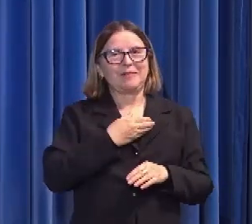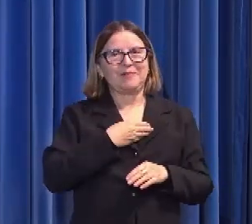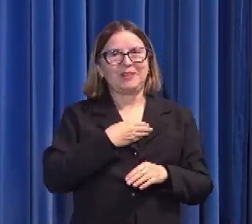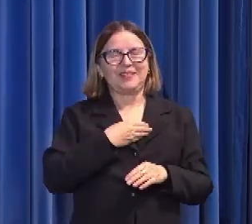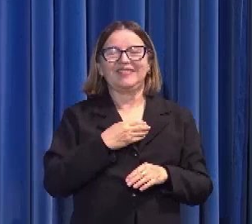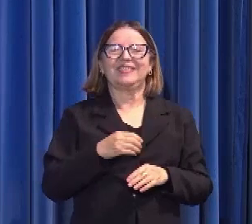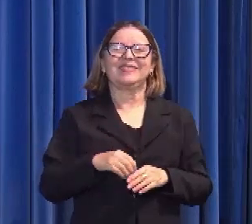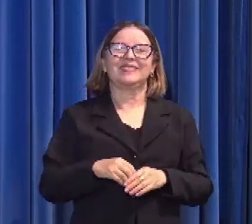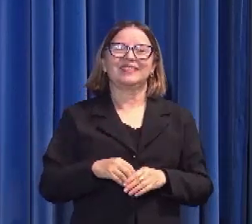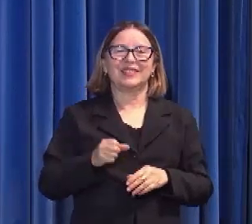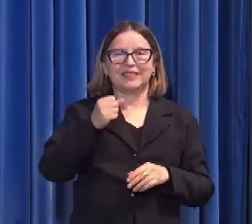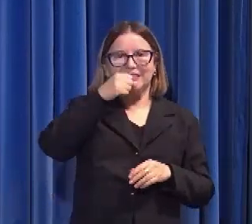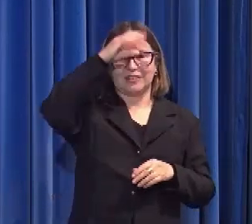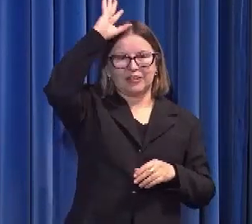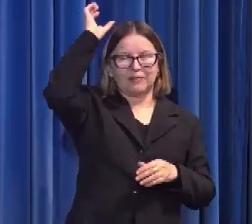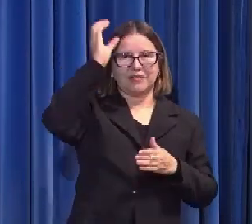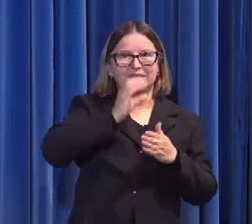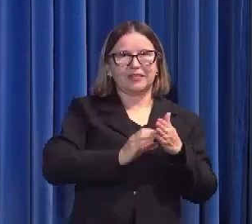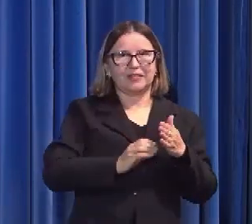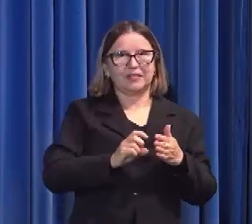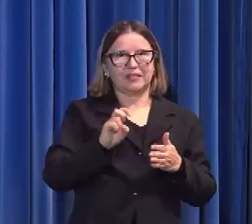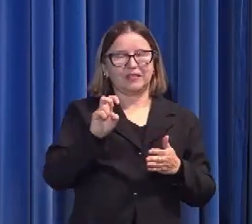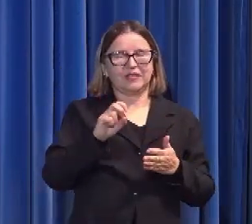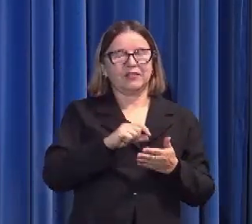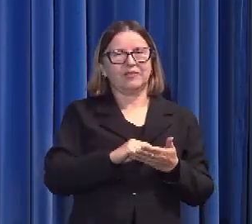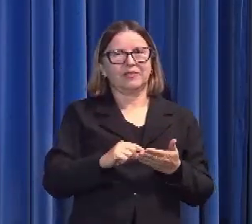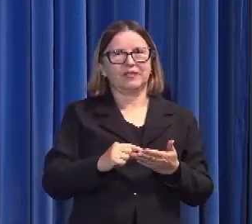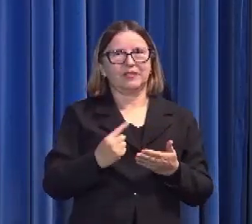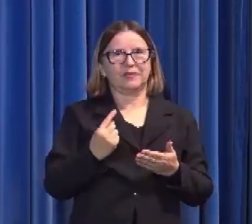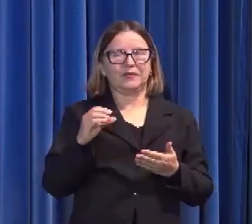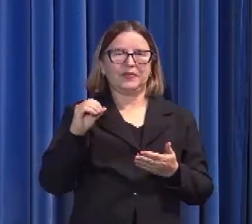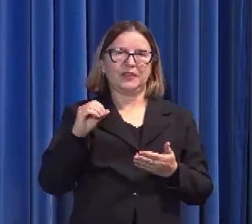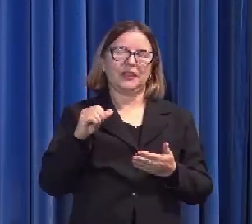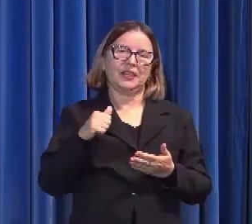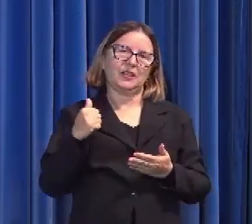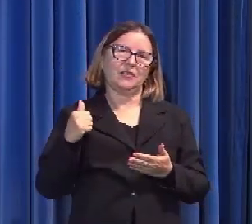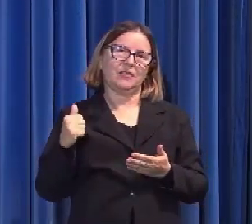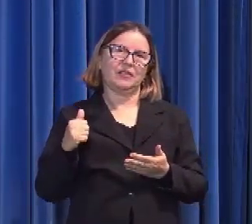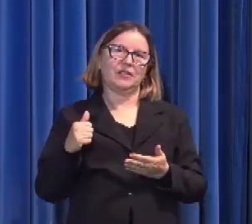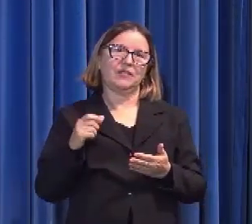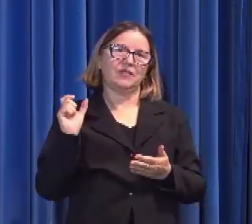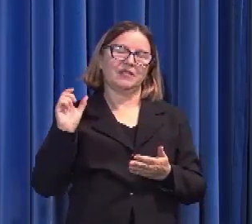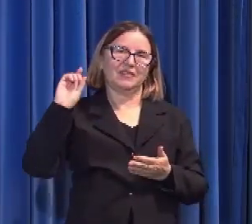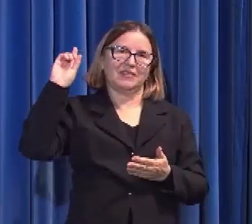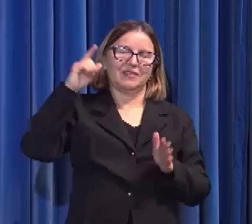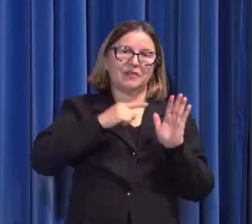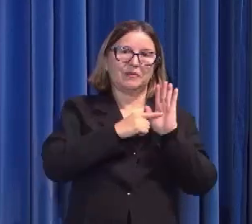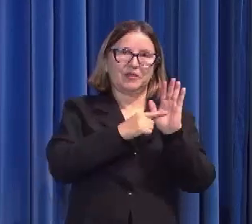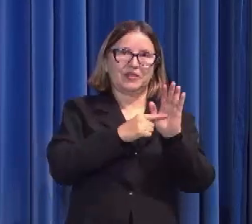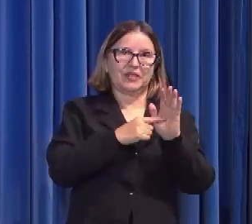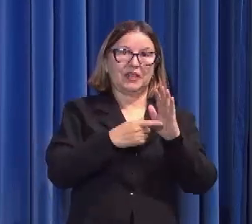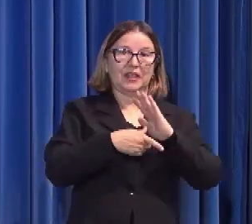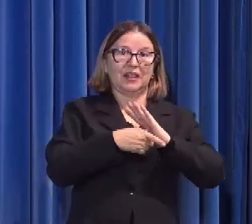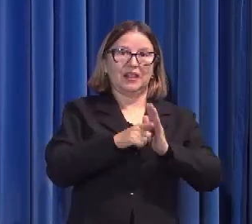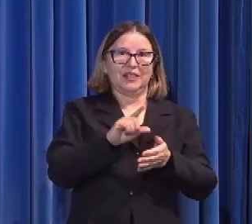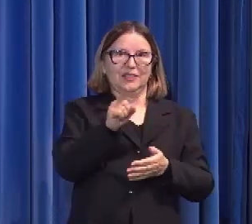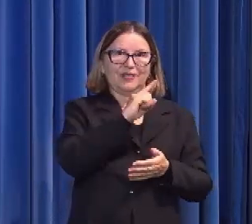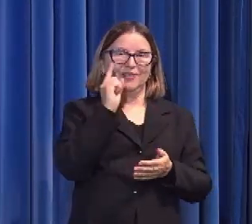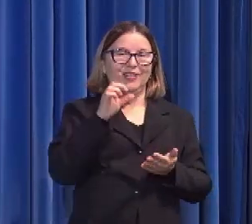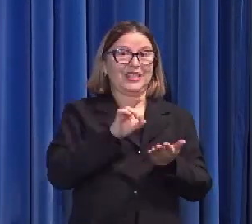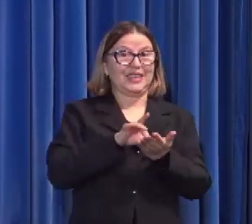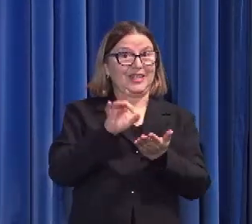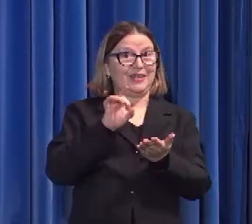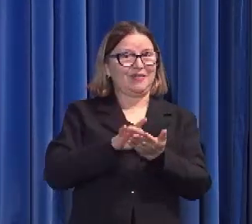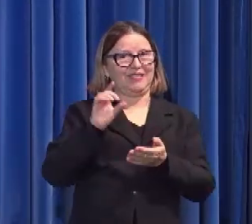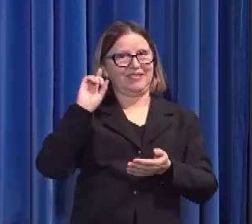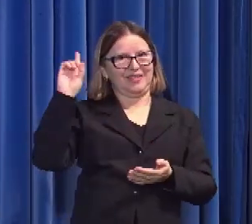e em romanos capítulo 5 verso 10 e 11 a palavra de Deus mostra que nós éramos Inimigos de Deus